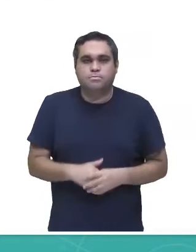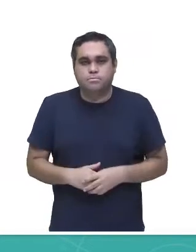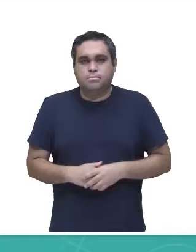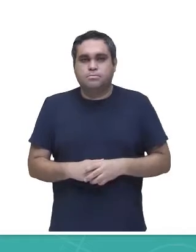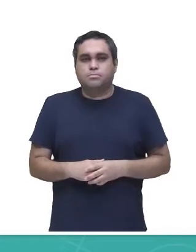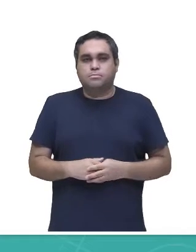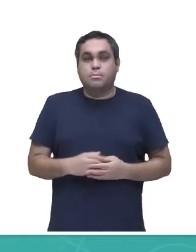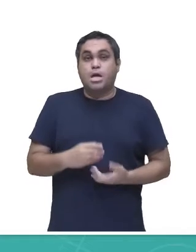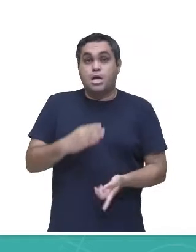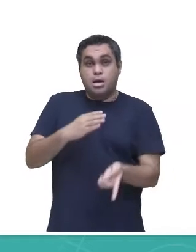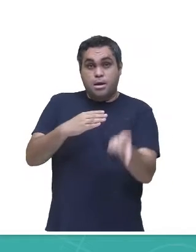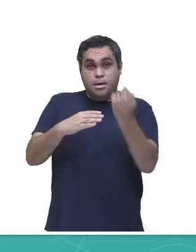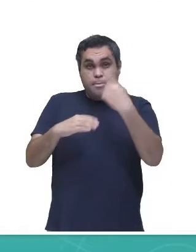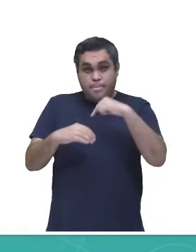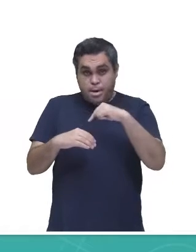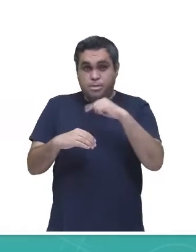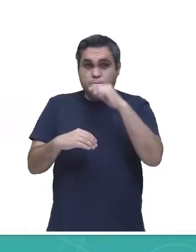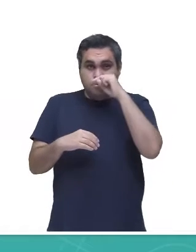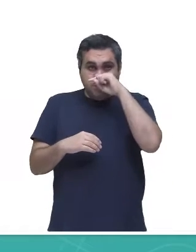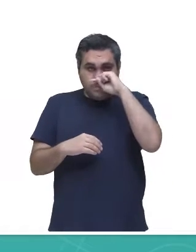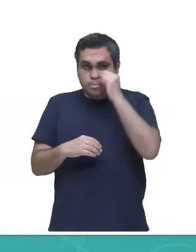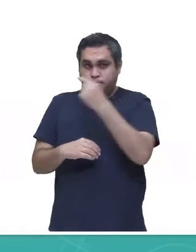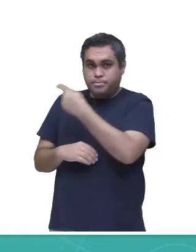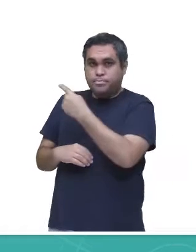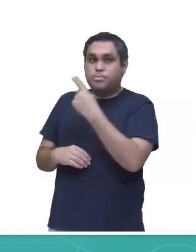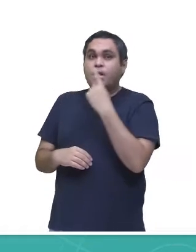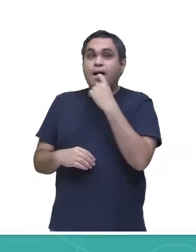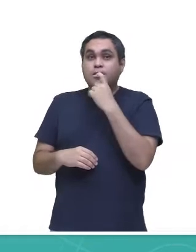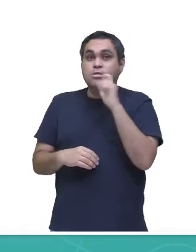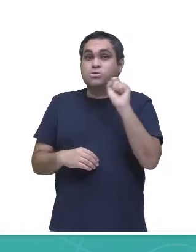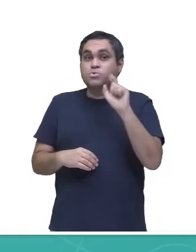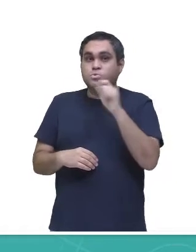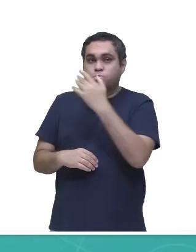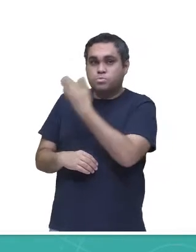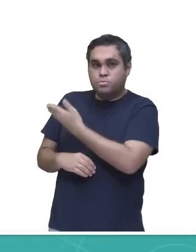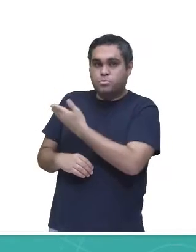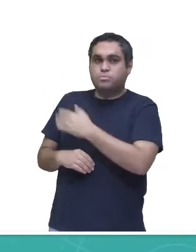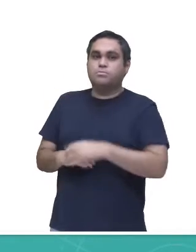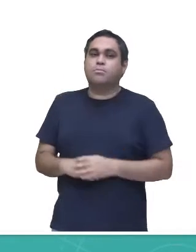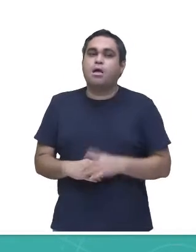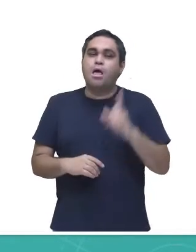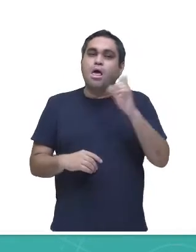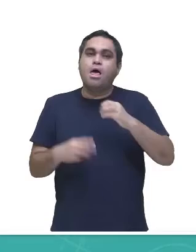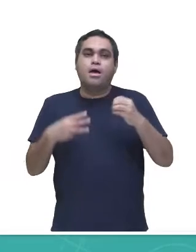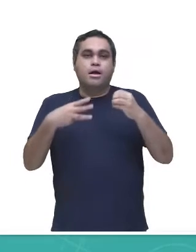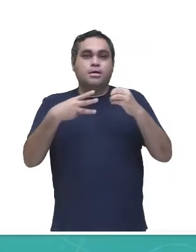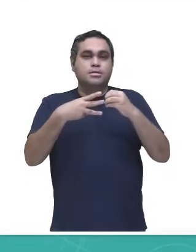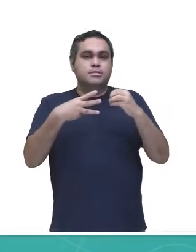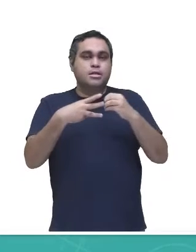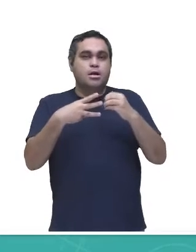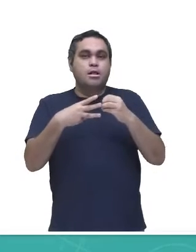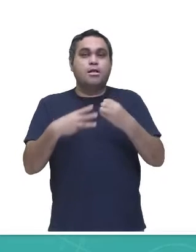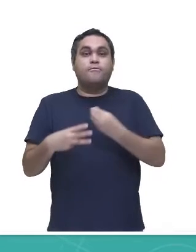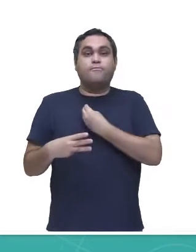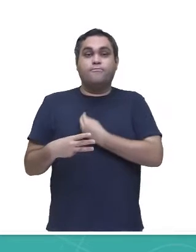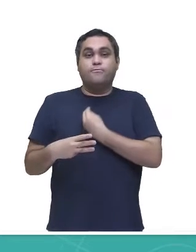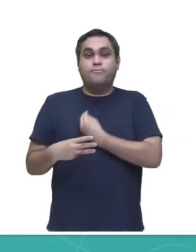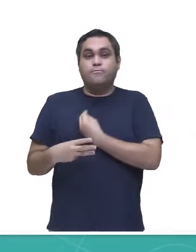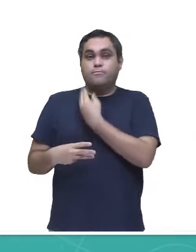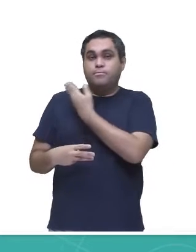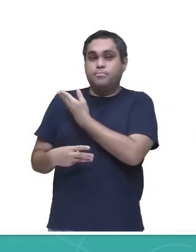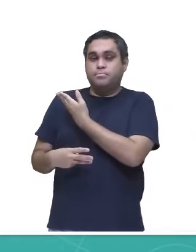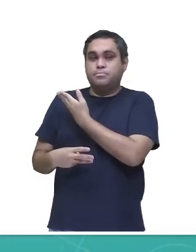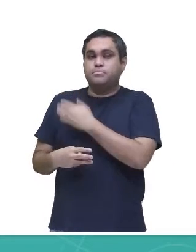de azul, nessa outra parte aqui, nós temos as células vivas, né, que tem aí, ó,